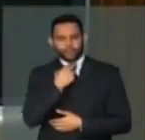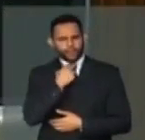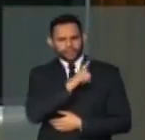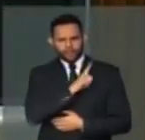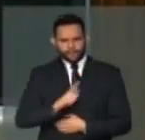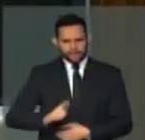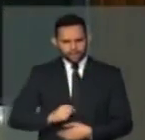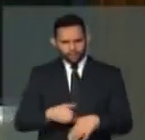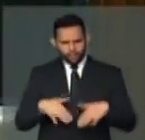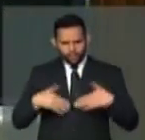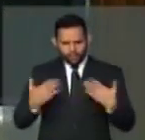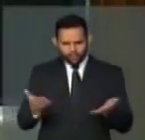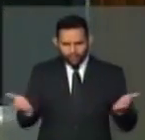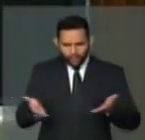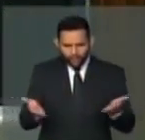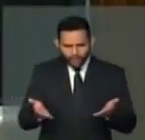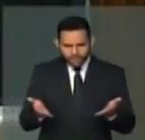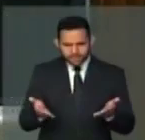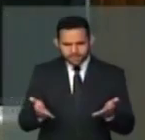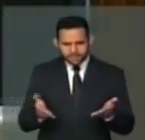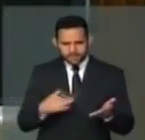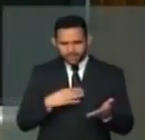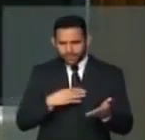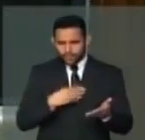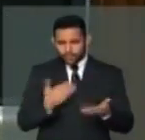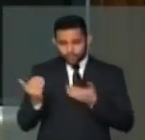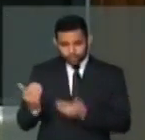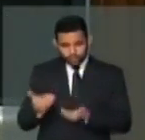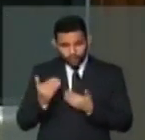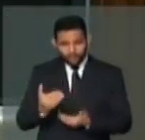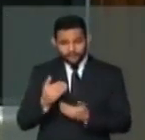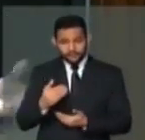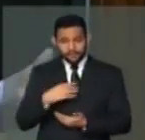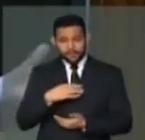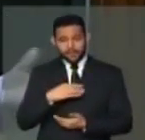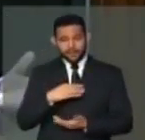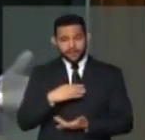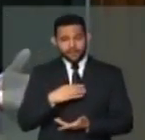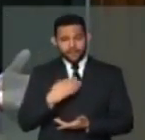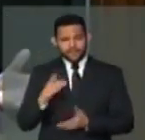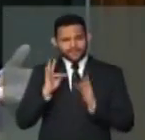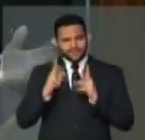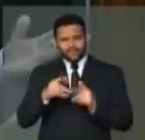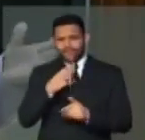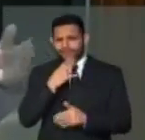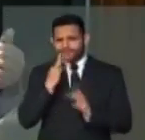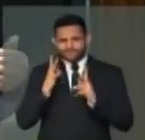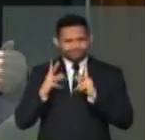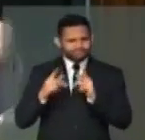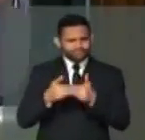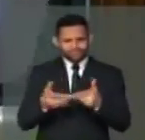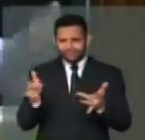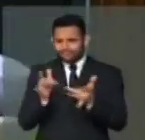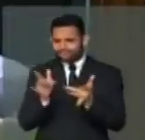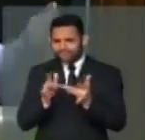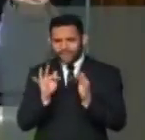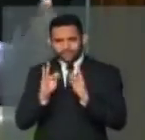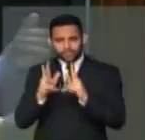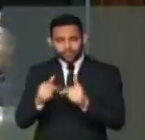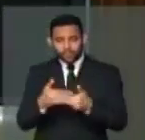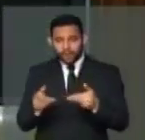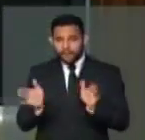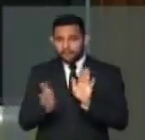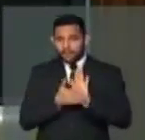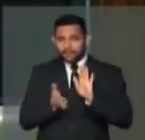governador, quando hoje os meninos, os adolescentes já sabem de tudo? Então, é a mesma coisa de